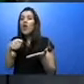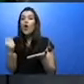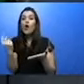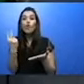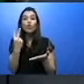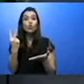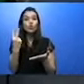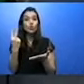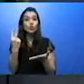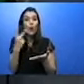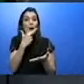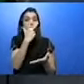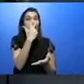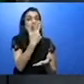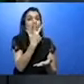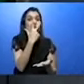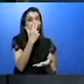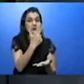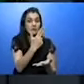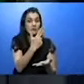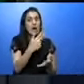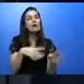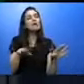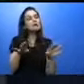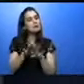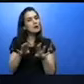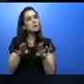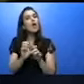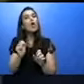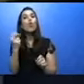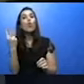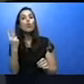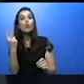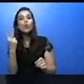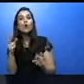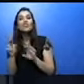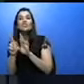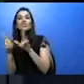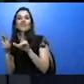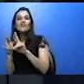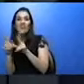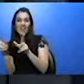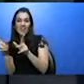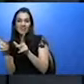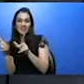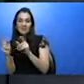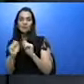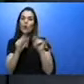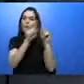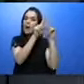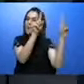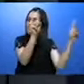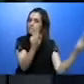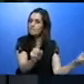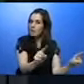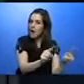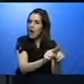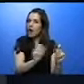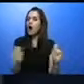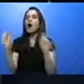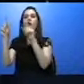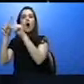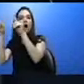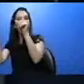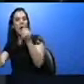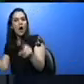duas semelhanças e duas diferenças entre a La Donna Velata, do Rafael Sanzio, e a